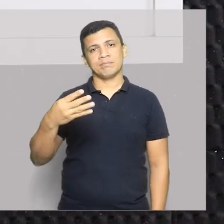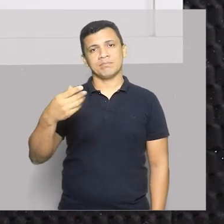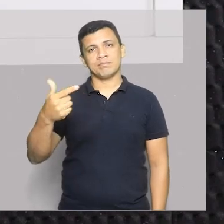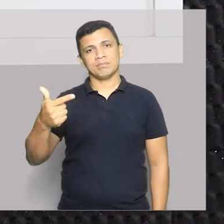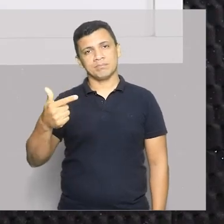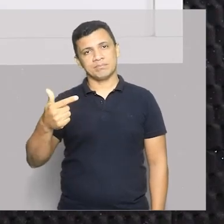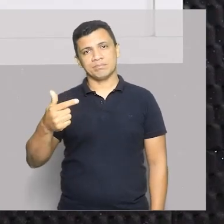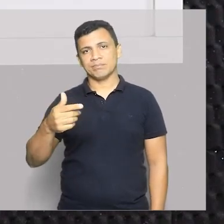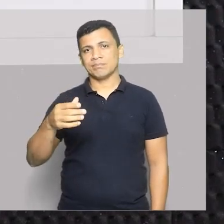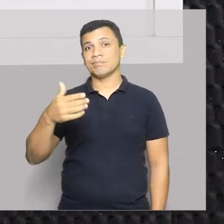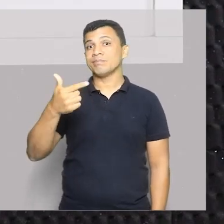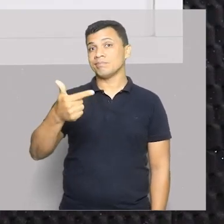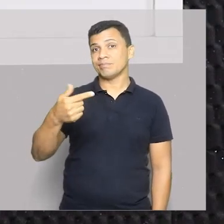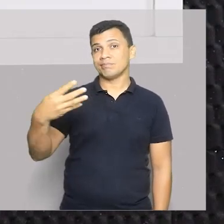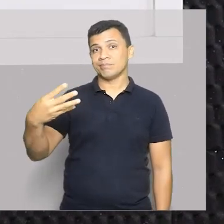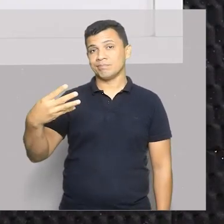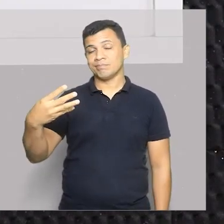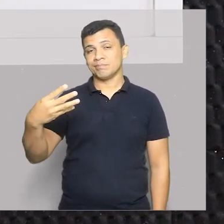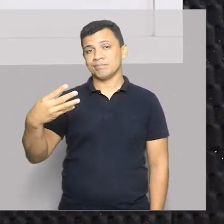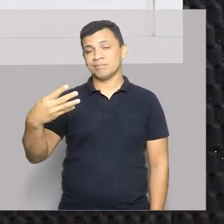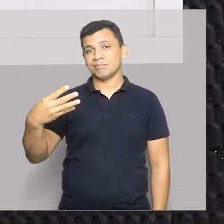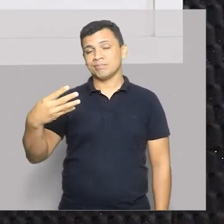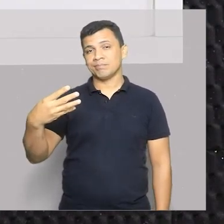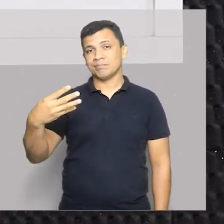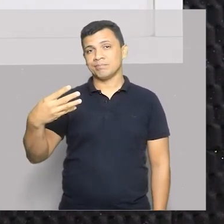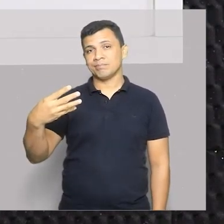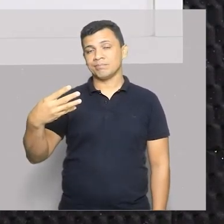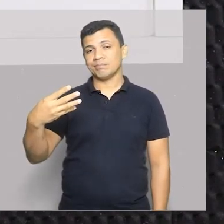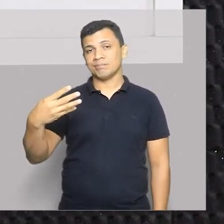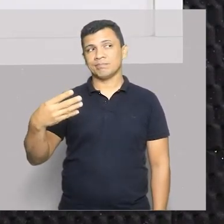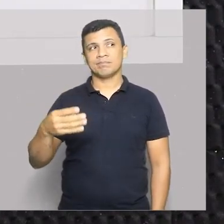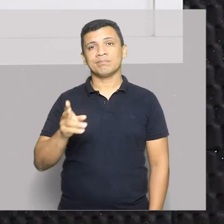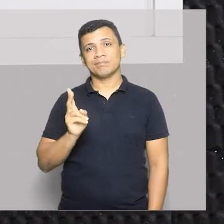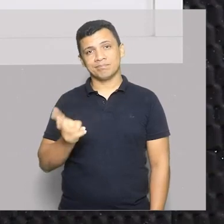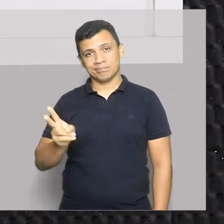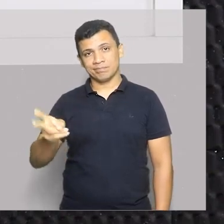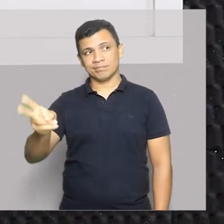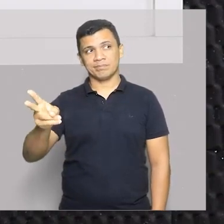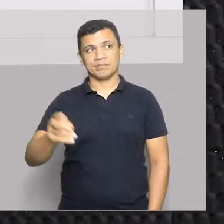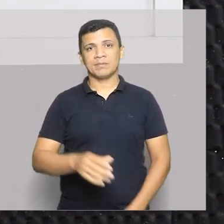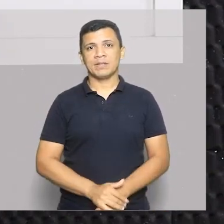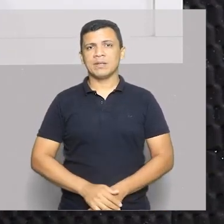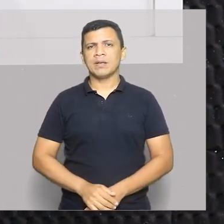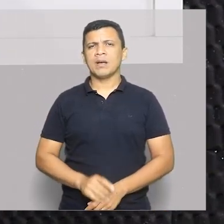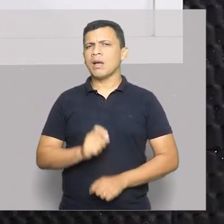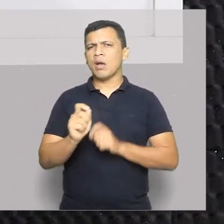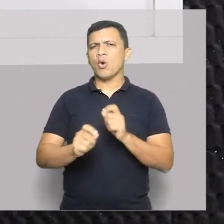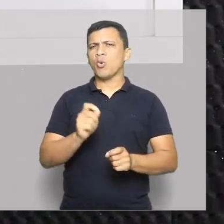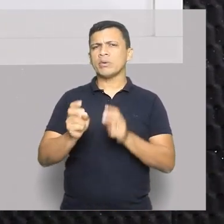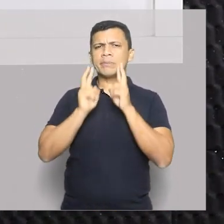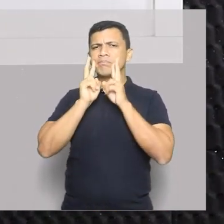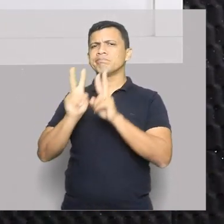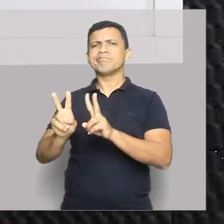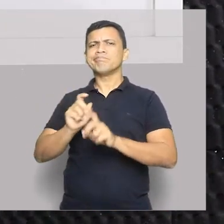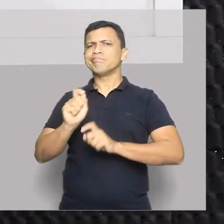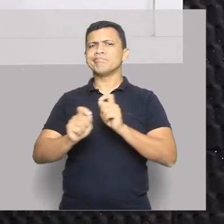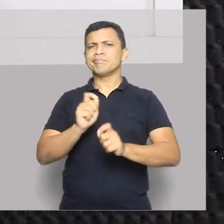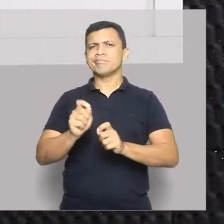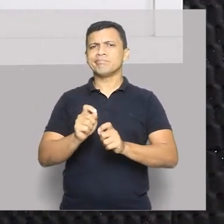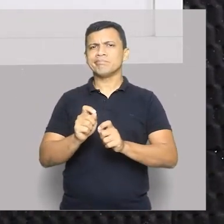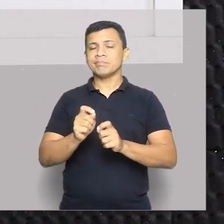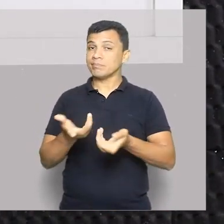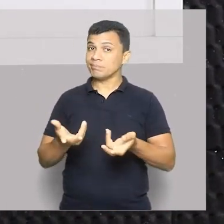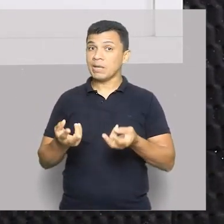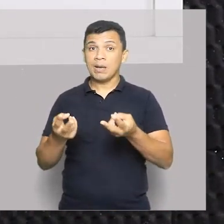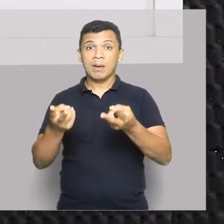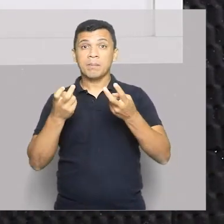24 e assim vai, certo? Então, o que você está observando aqui? Olha, professor, eu estou percebendo aí